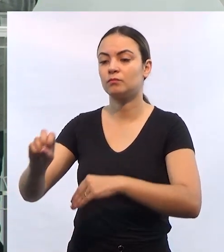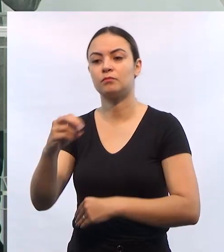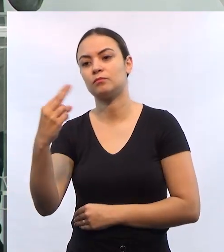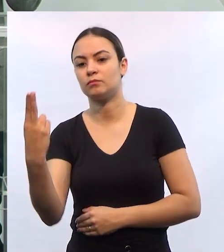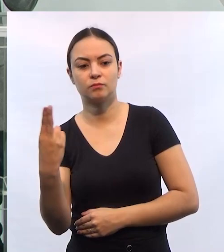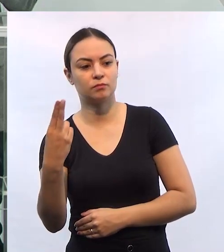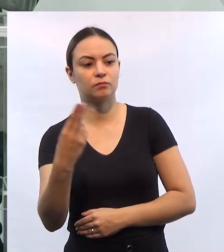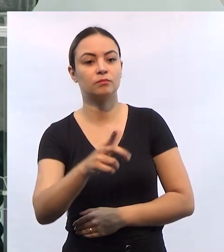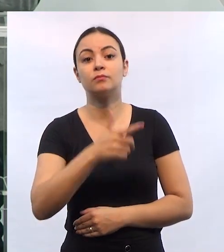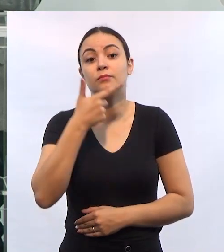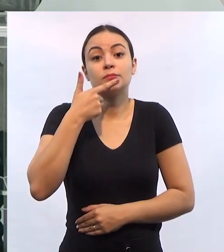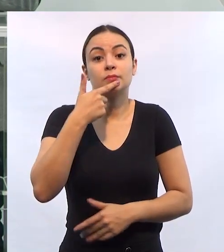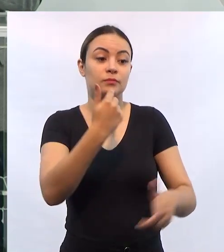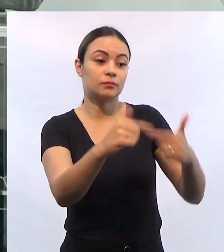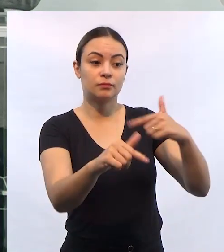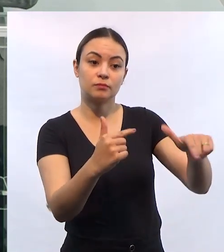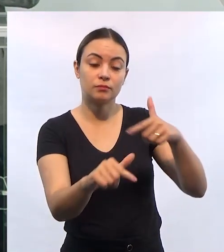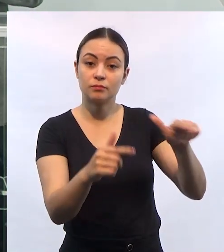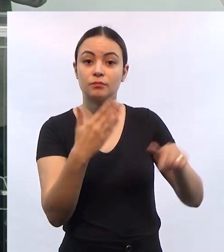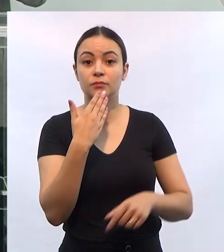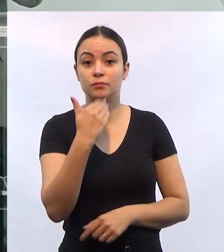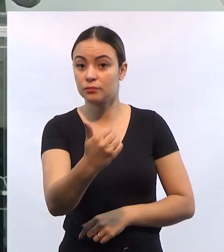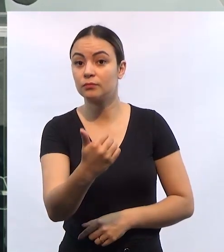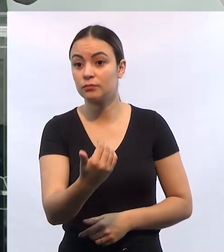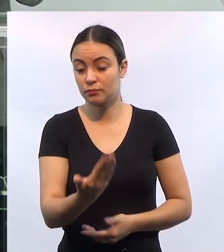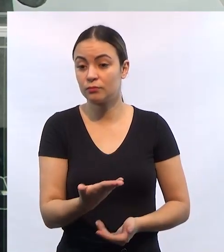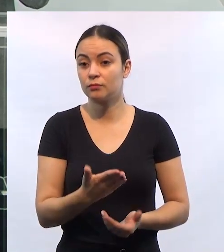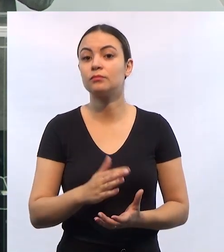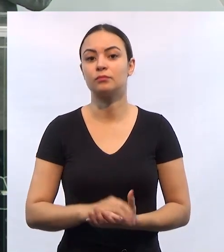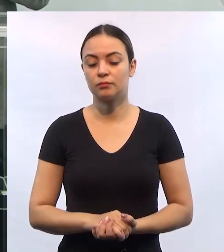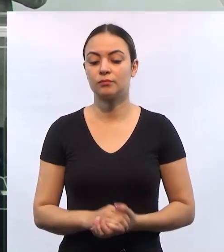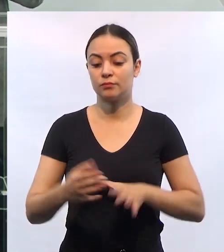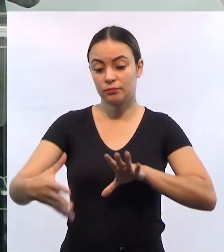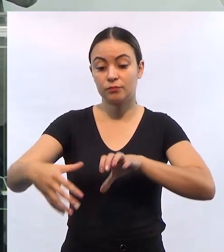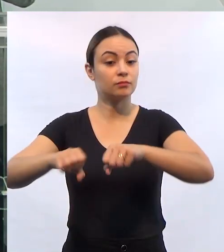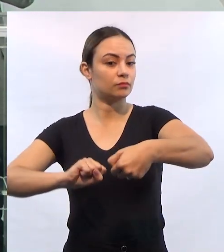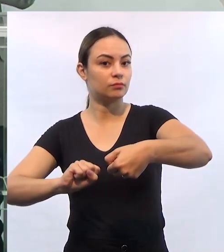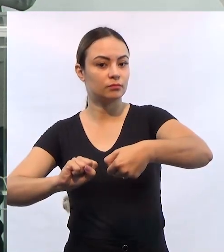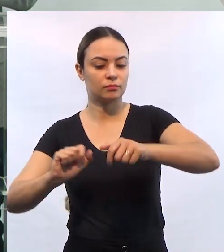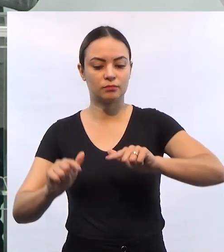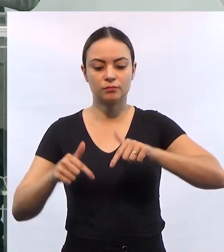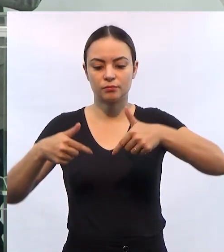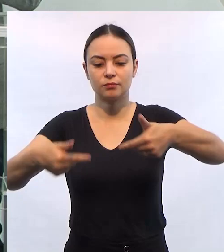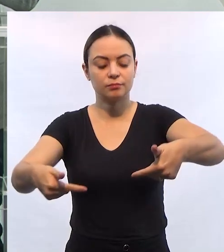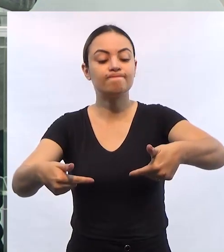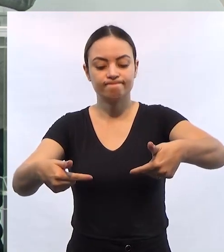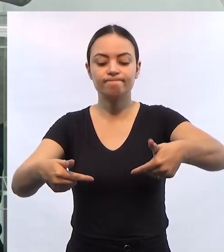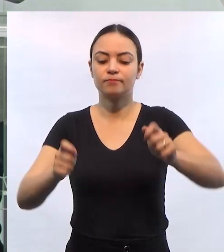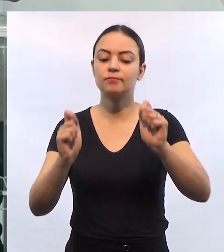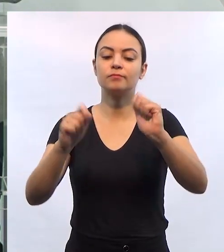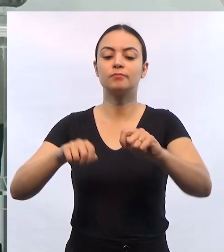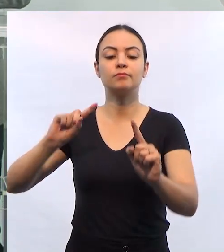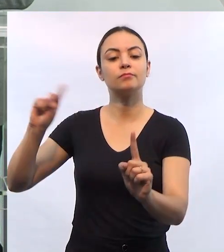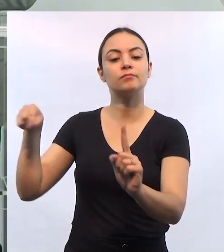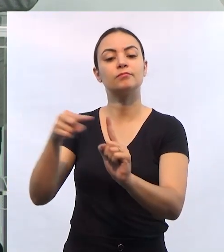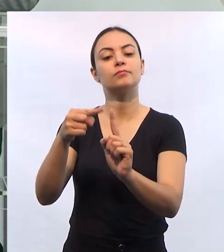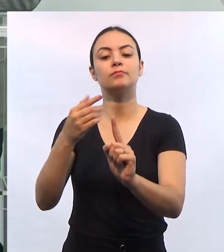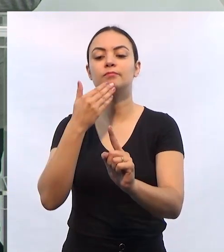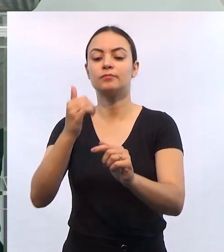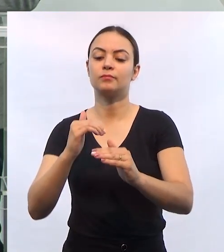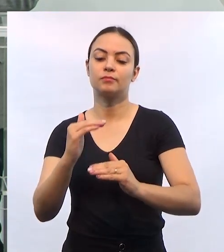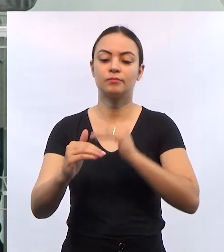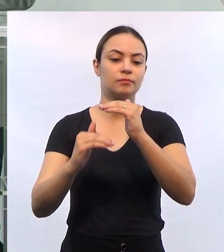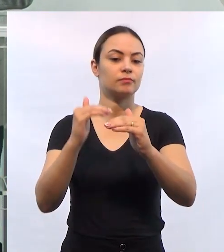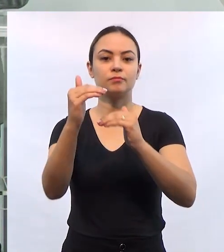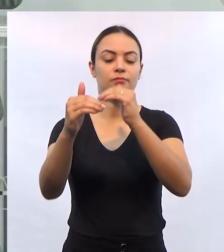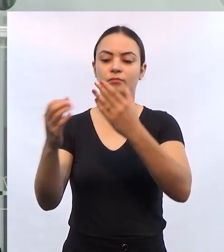ou privada, não sei qual é o seu objetivo, mas você começa a se formar por meio da educação à distância, tá? Para buscar esse